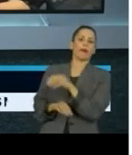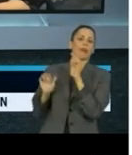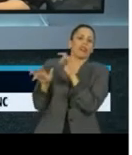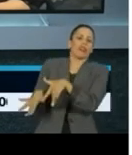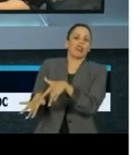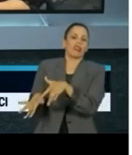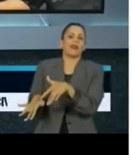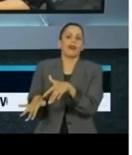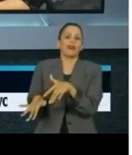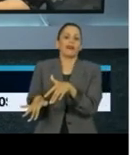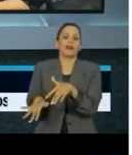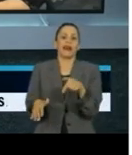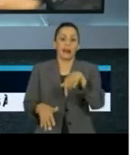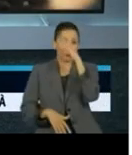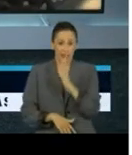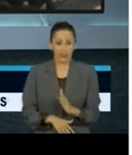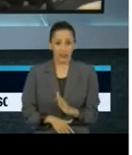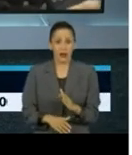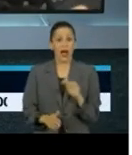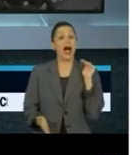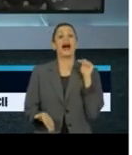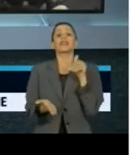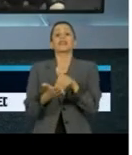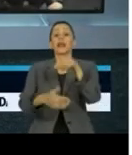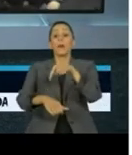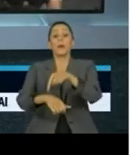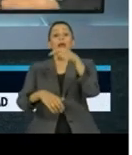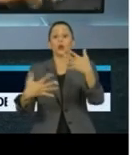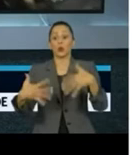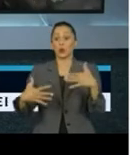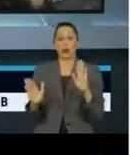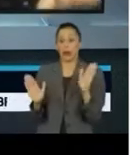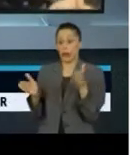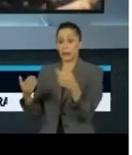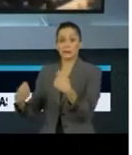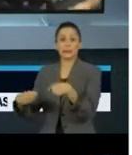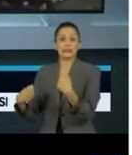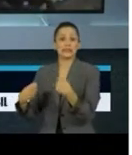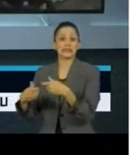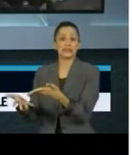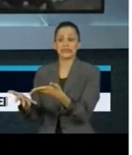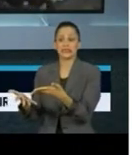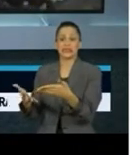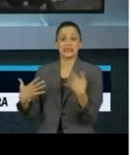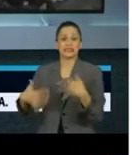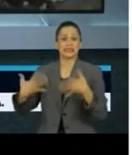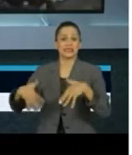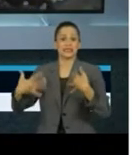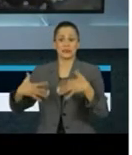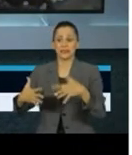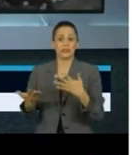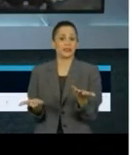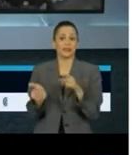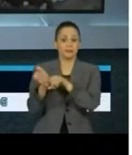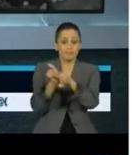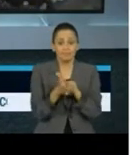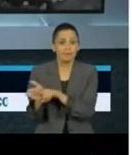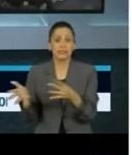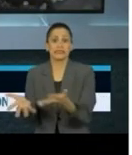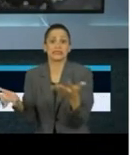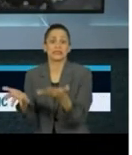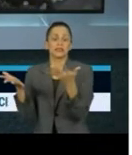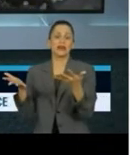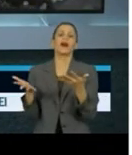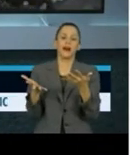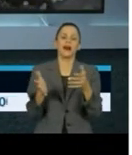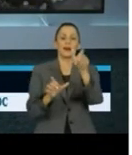até que você tem que se voltar para a ciência numa situação extrema. E as pessoas esquecem que a